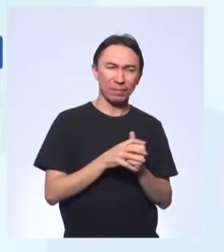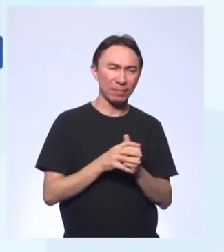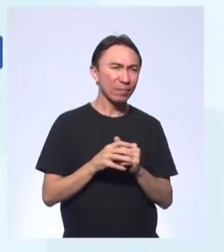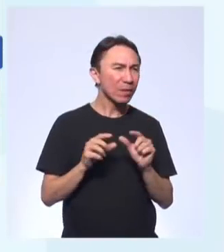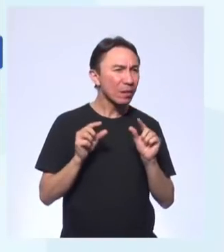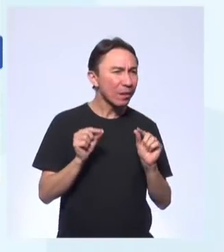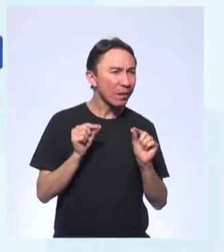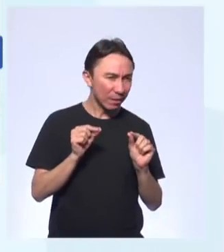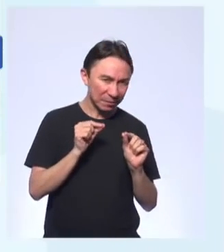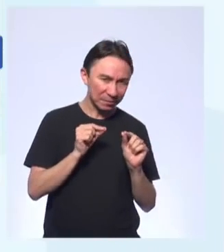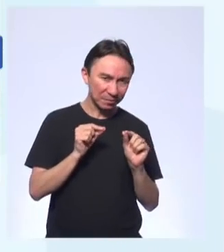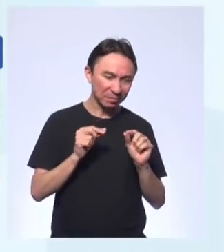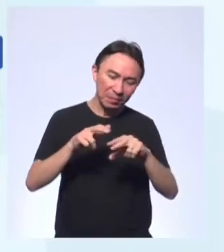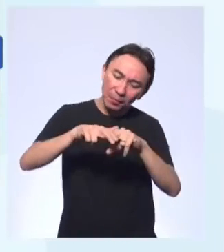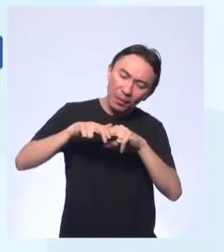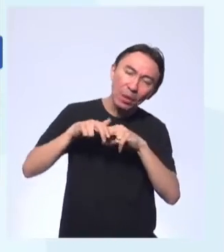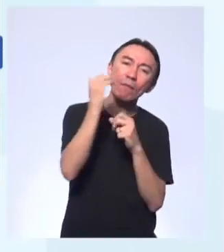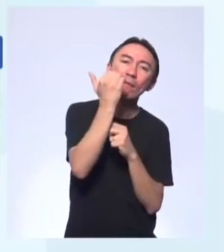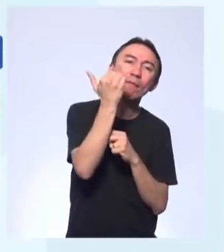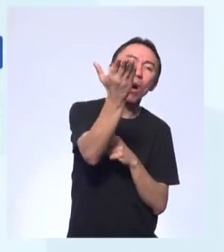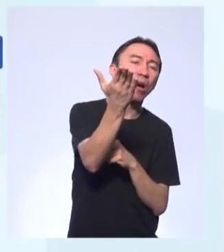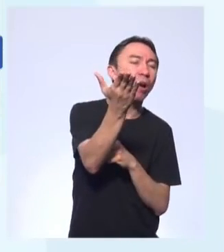do total, né, de